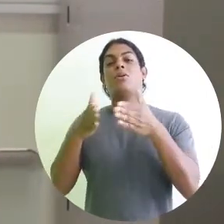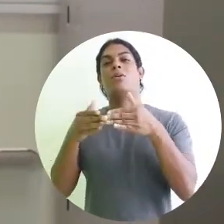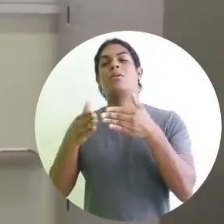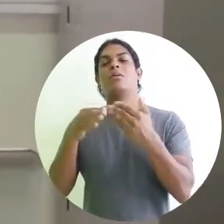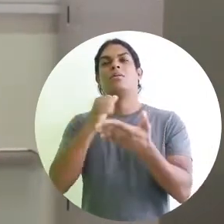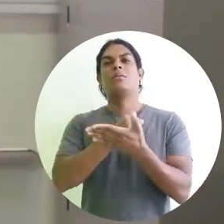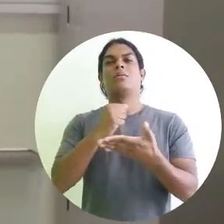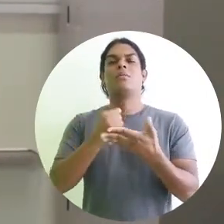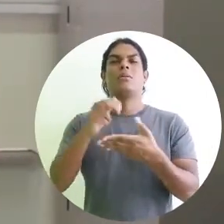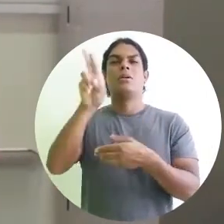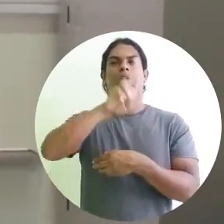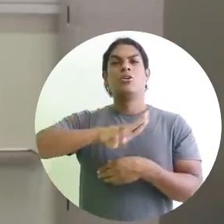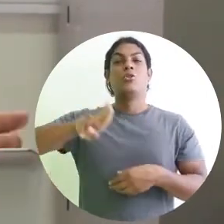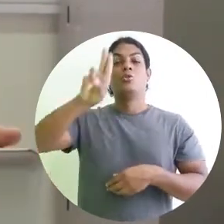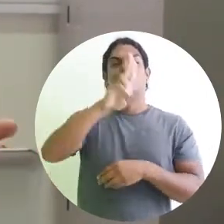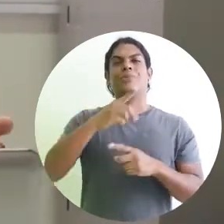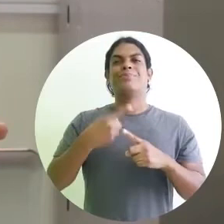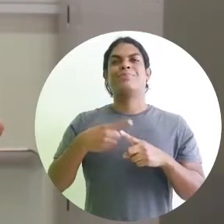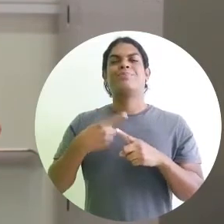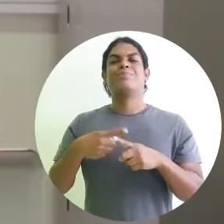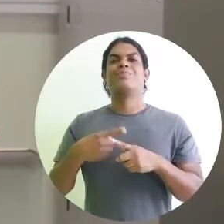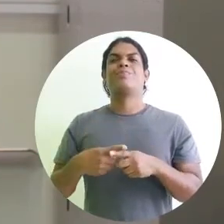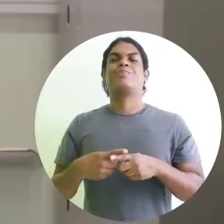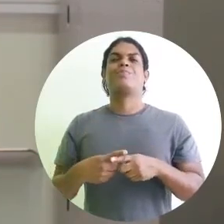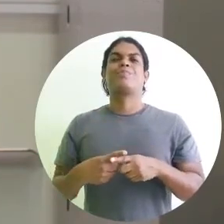usada também porque ela tem